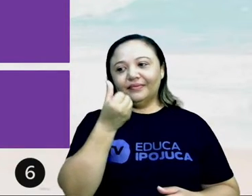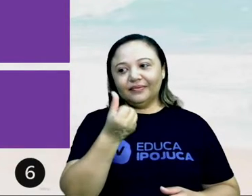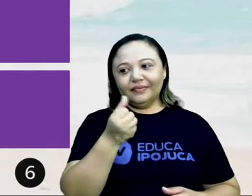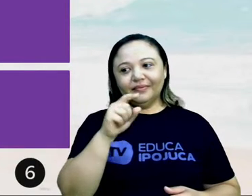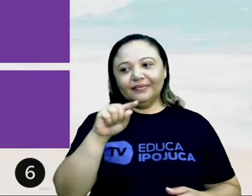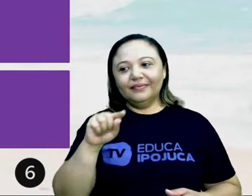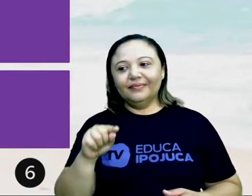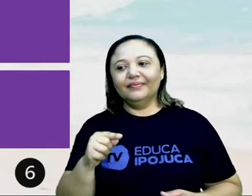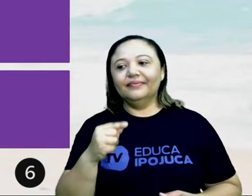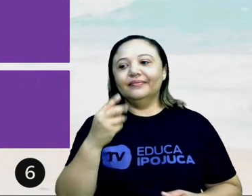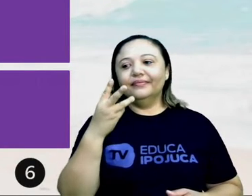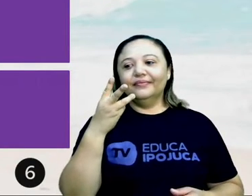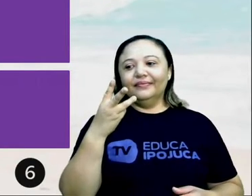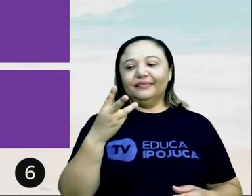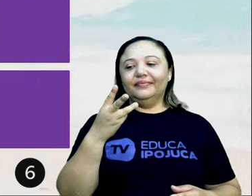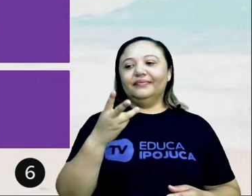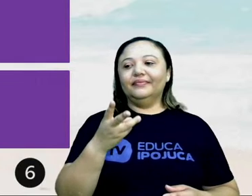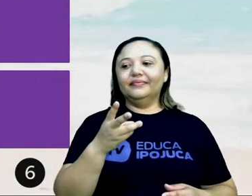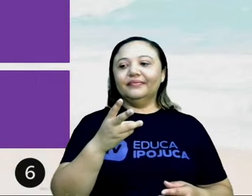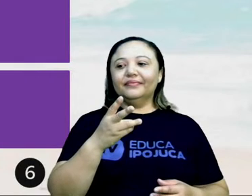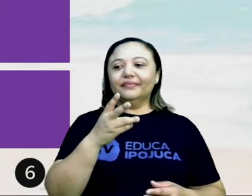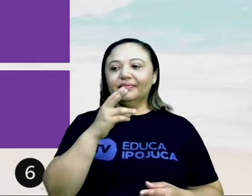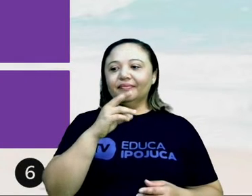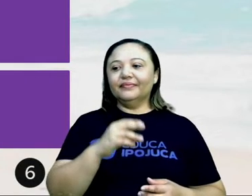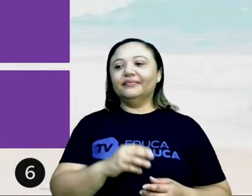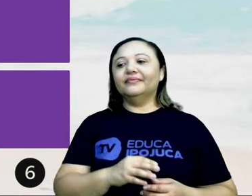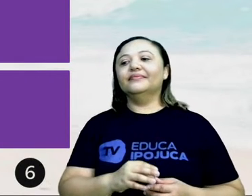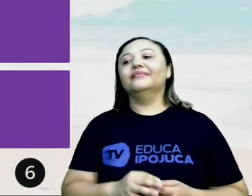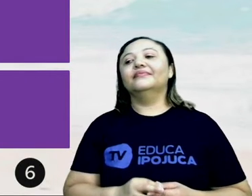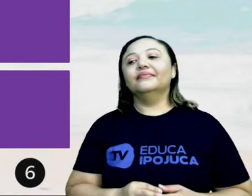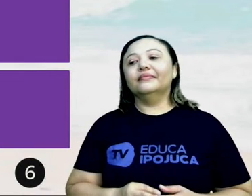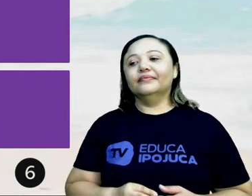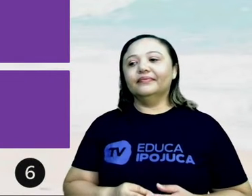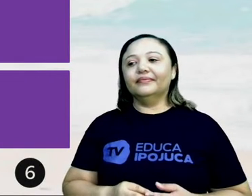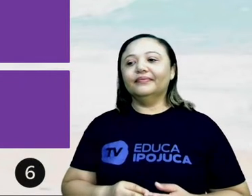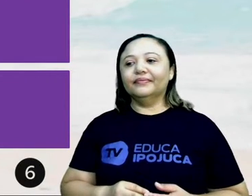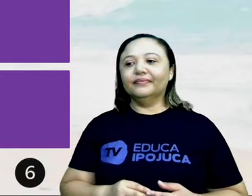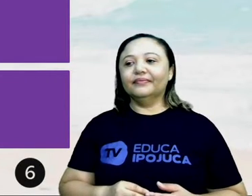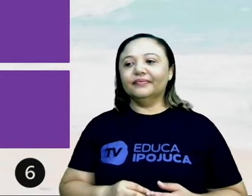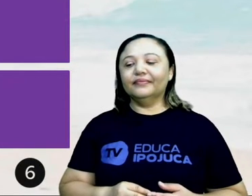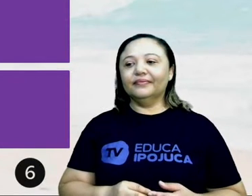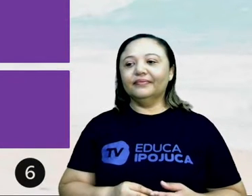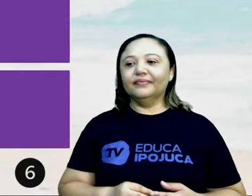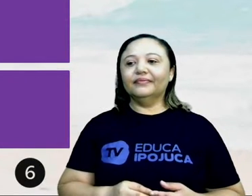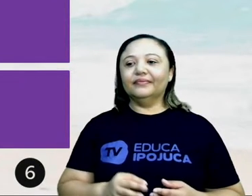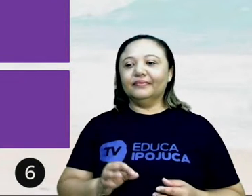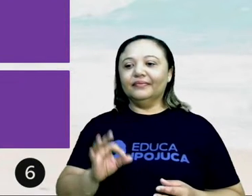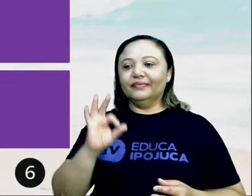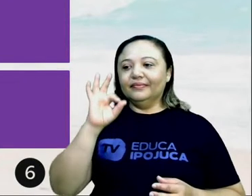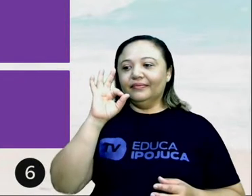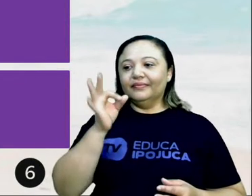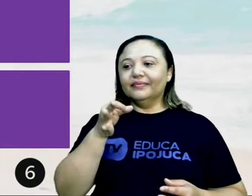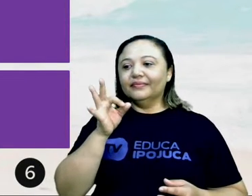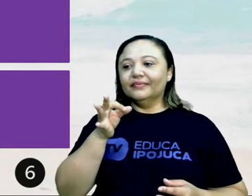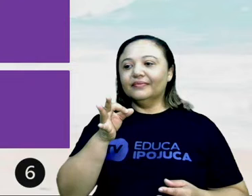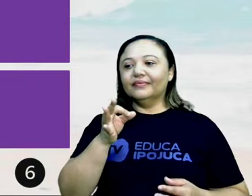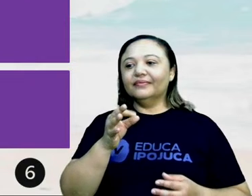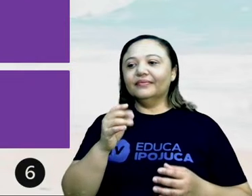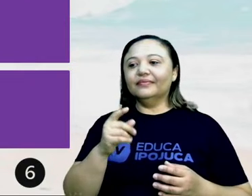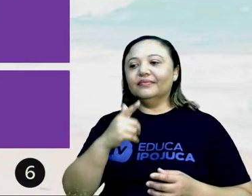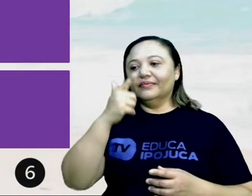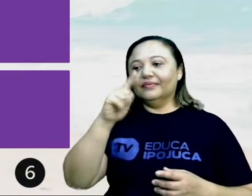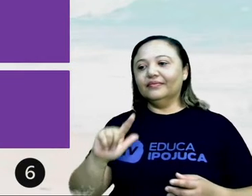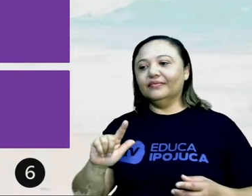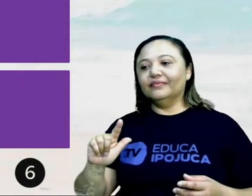Exatamente, na 6-3, muito bem. Vou ali abrir e tá ótimo, tá certo? Vamos pro